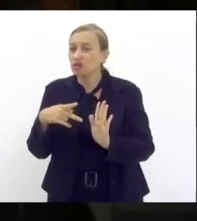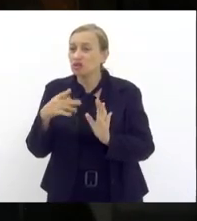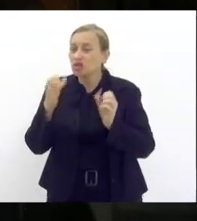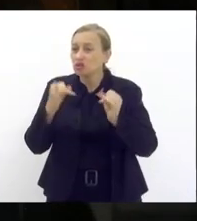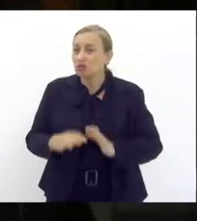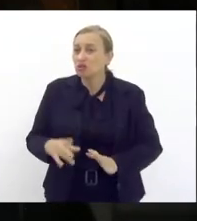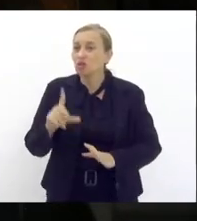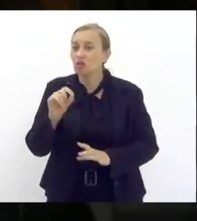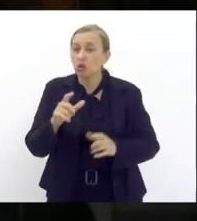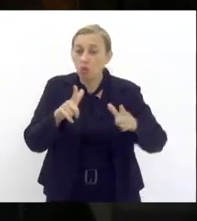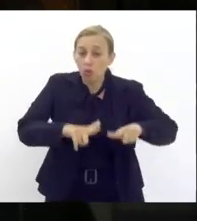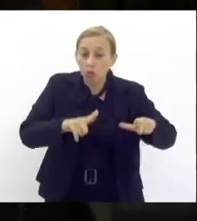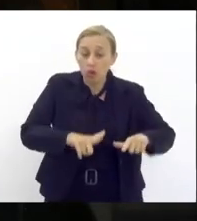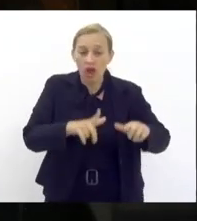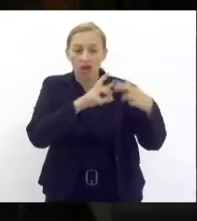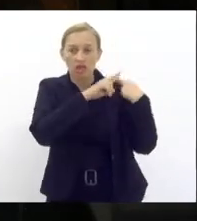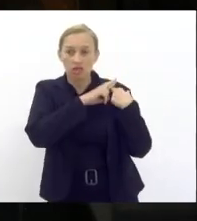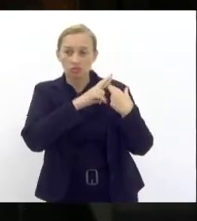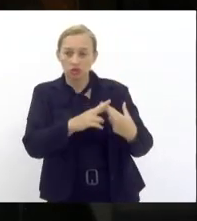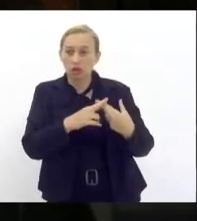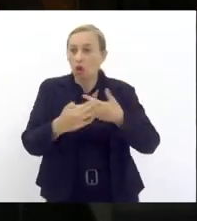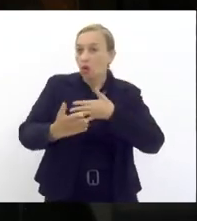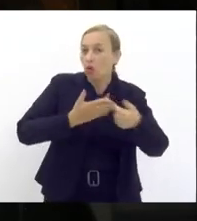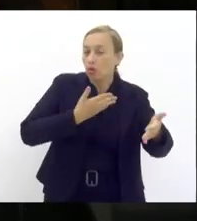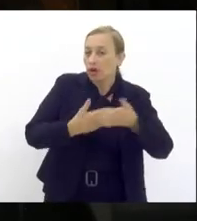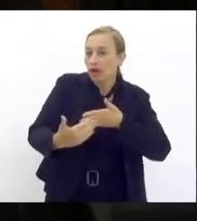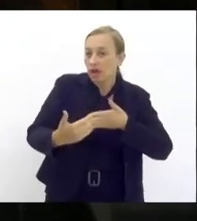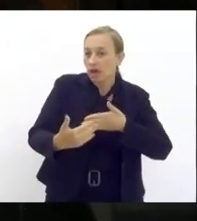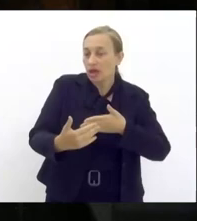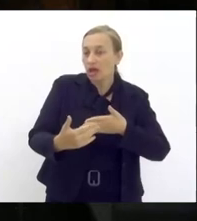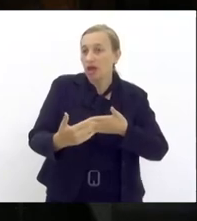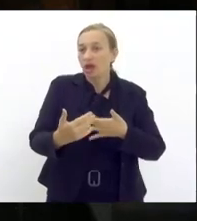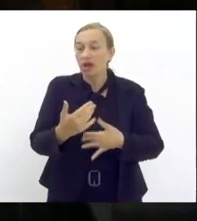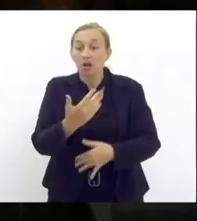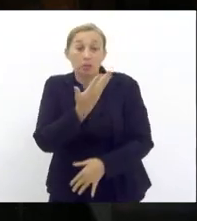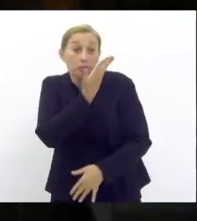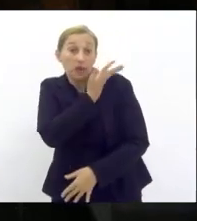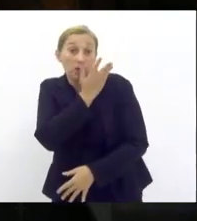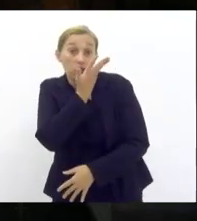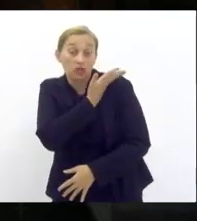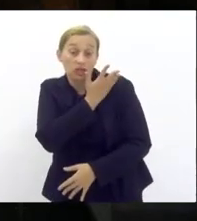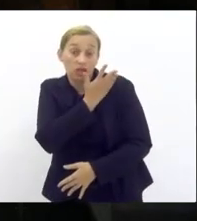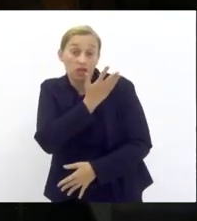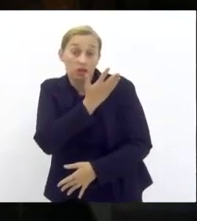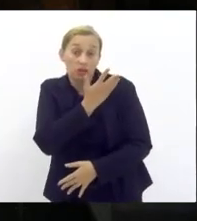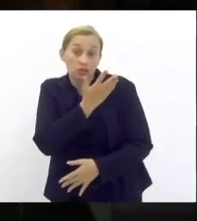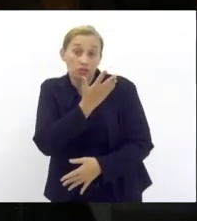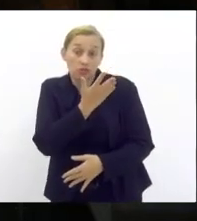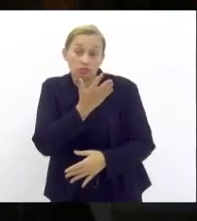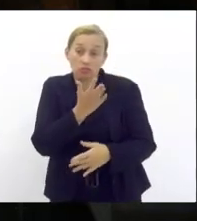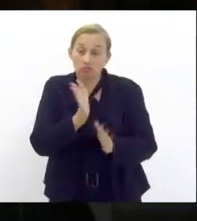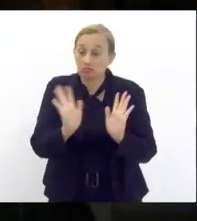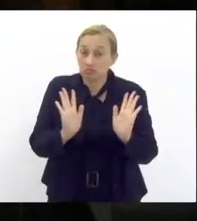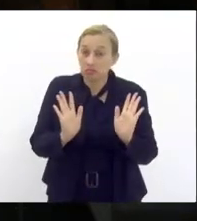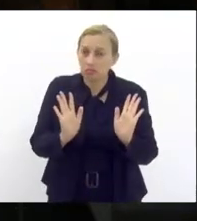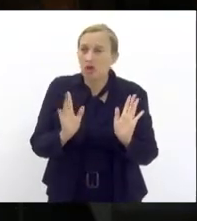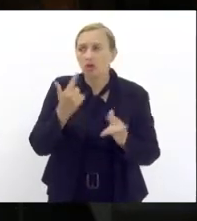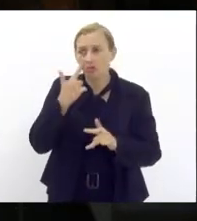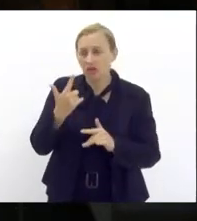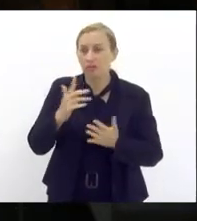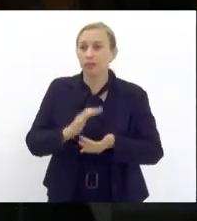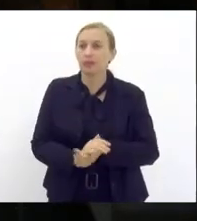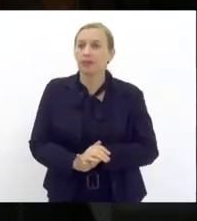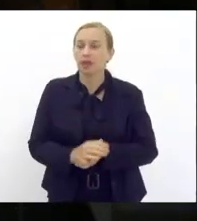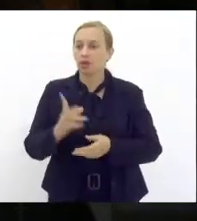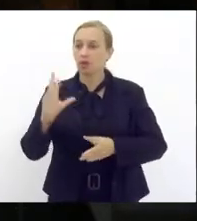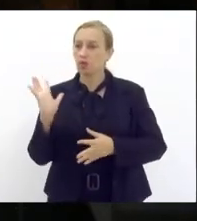o estabelecimento é responsável por qualquer injúria ou preconceito sexual. Então, vamos supor, então o